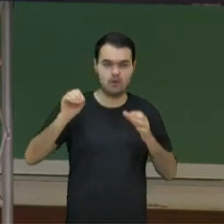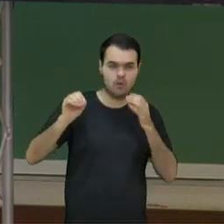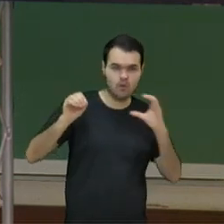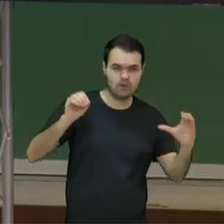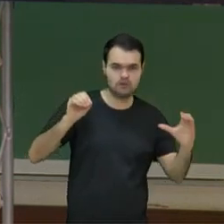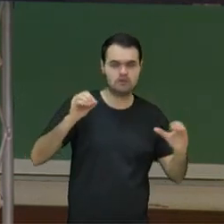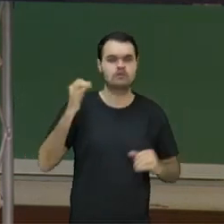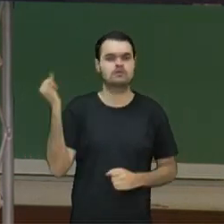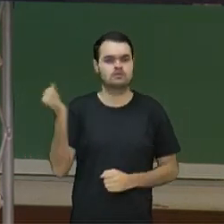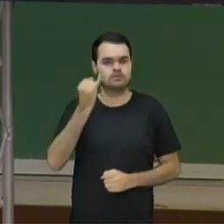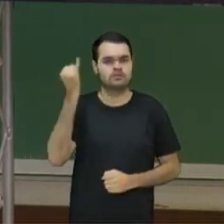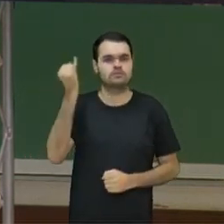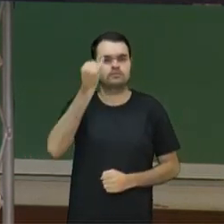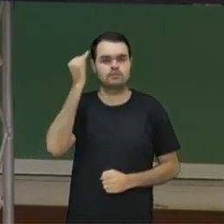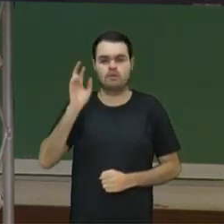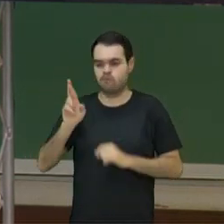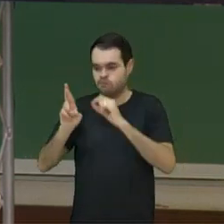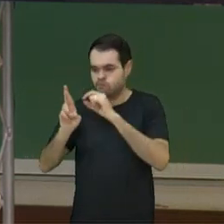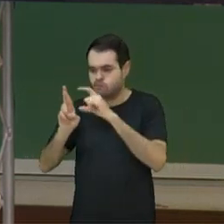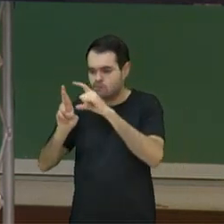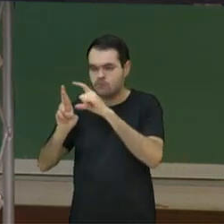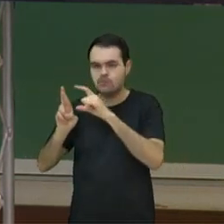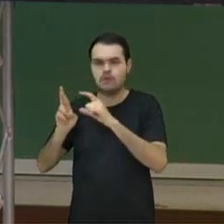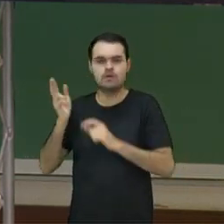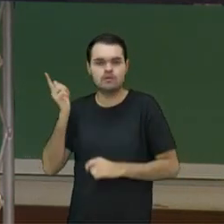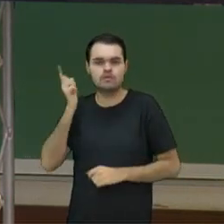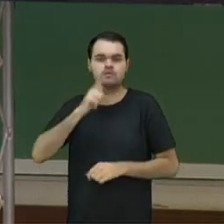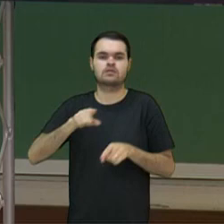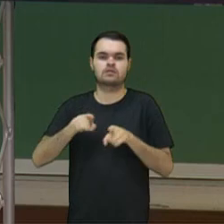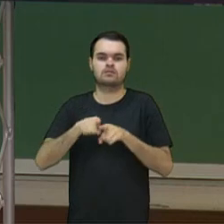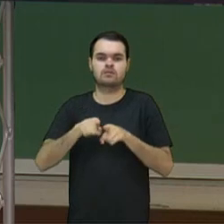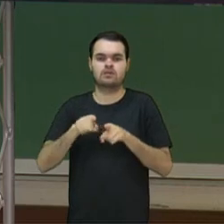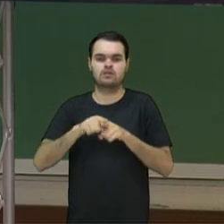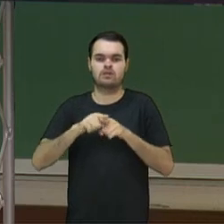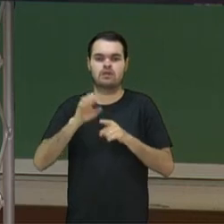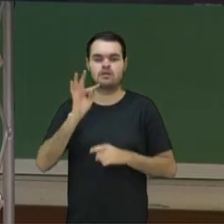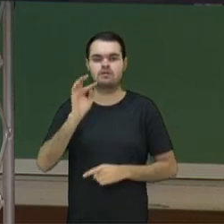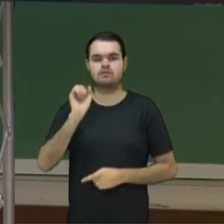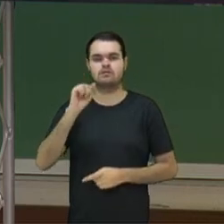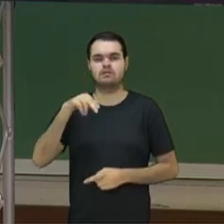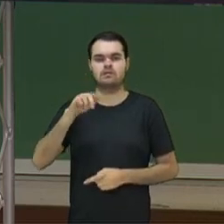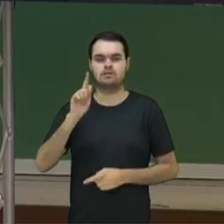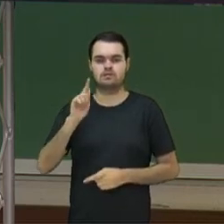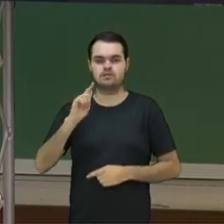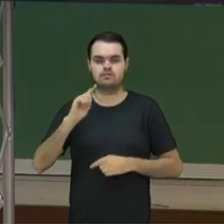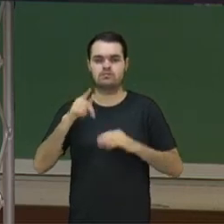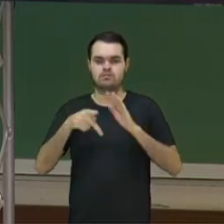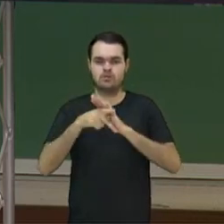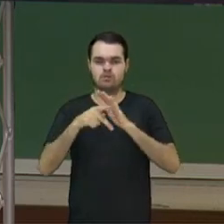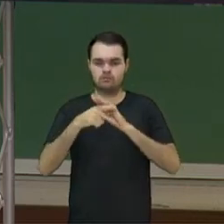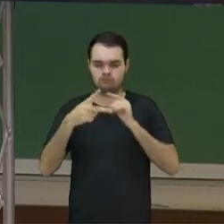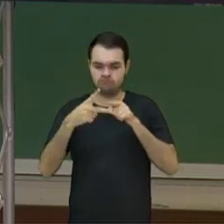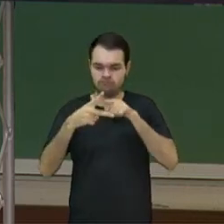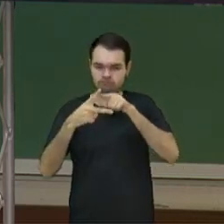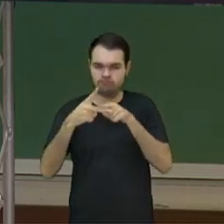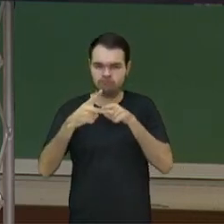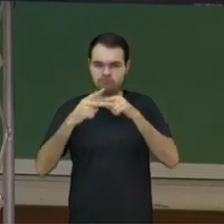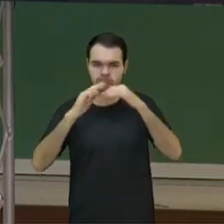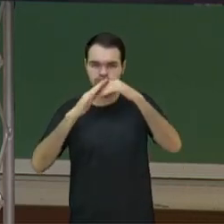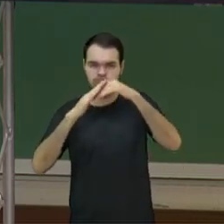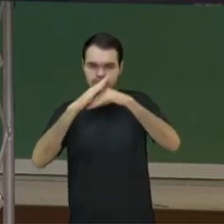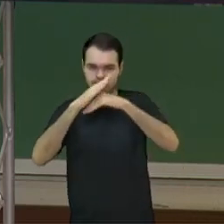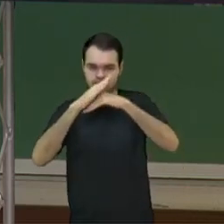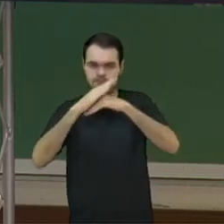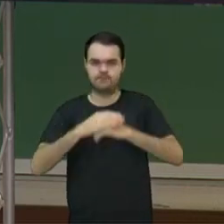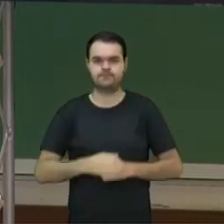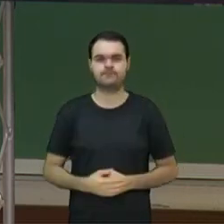isso daqui, ó, a resistência pode ser obtida também pela tangente do ângulo θ, né? Vamos analisar o gráfico aqui,